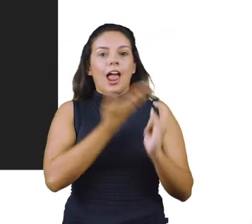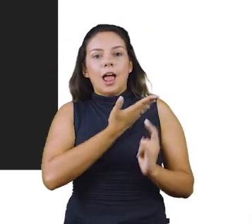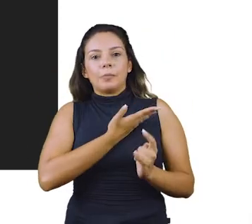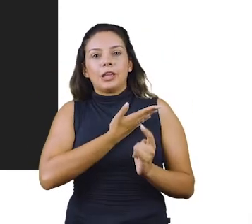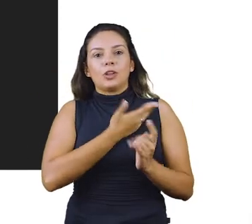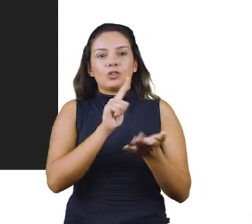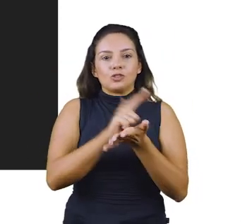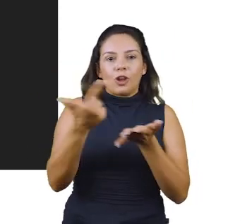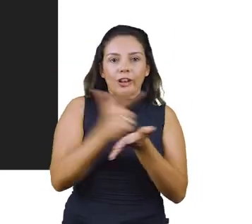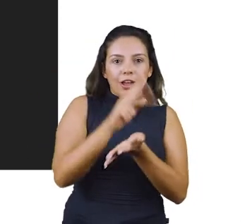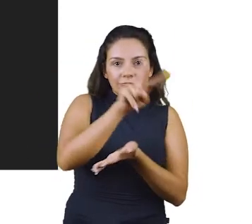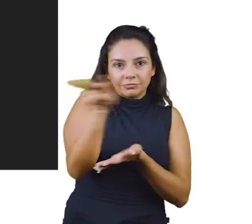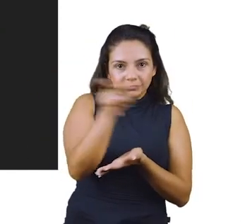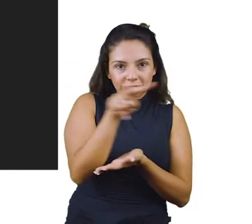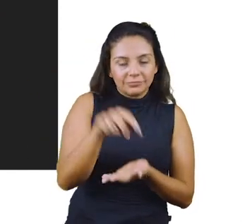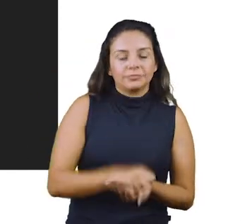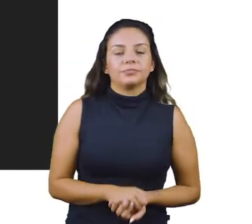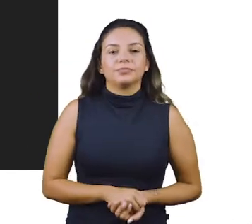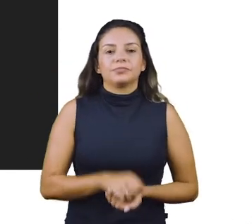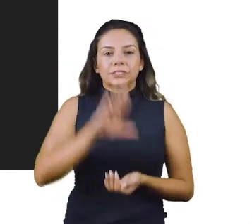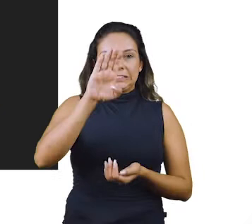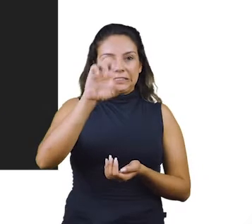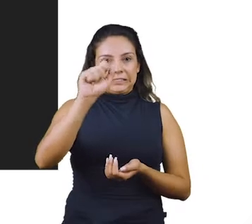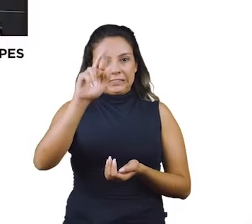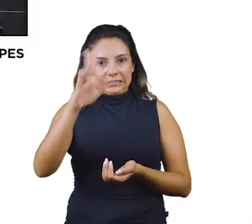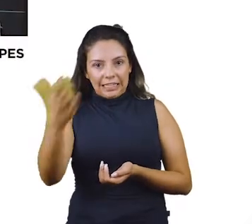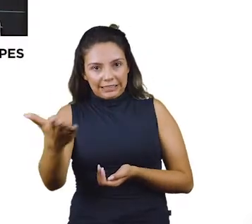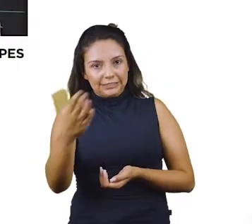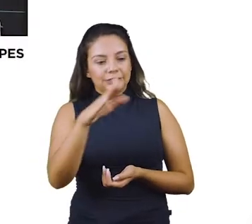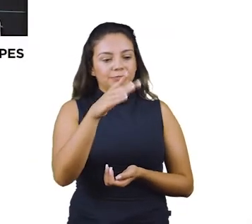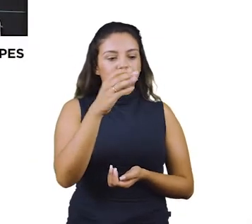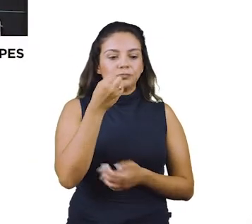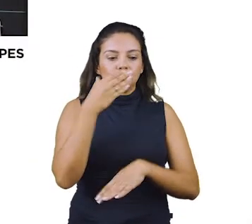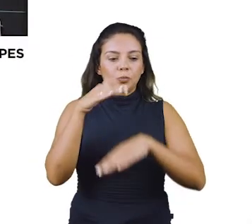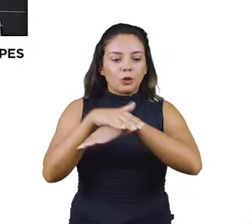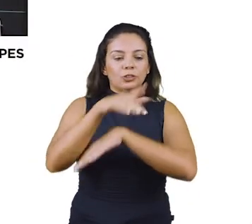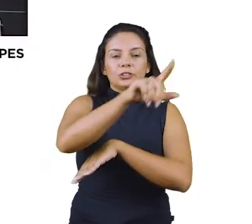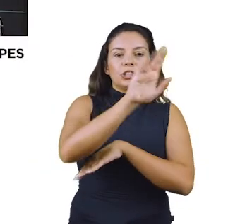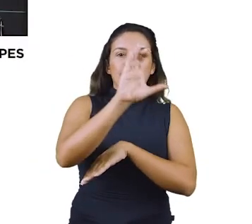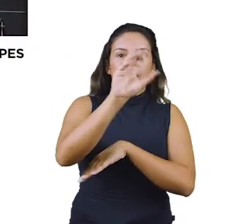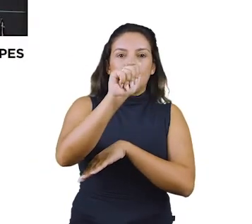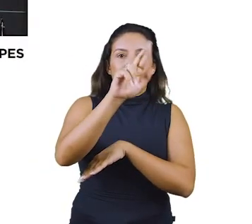e escritores Ana Lopes e César Campos. Boa noite.